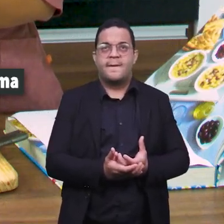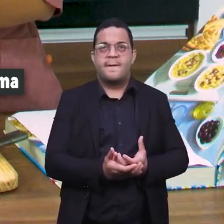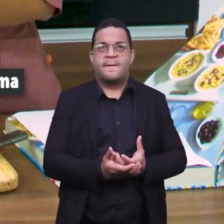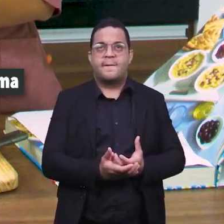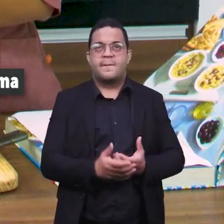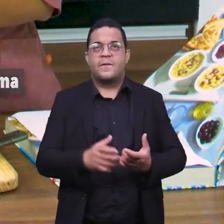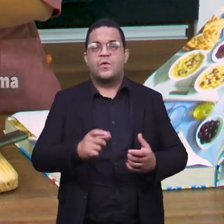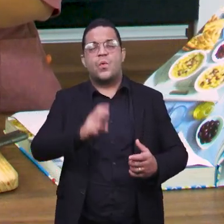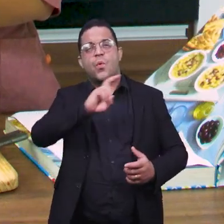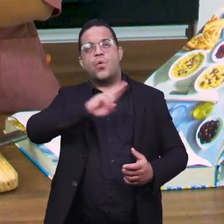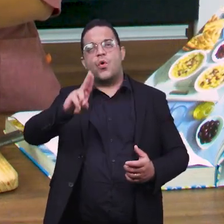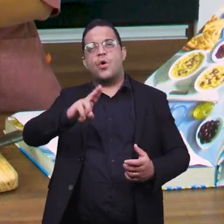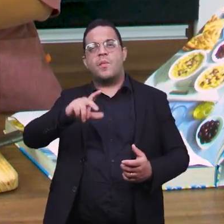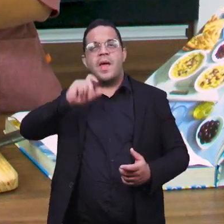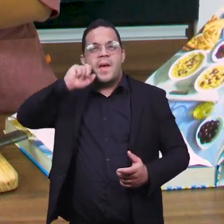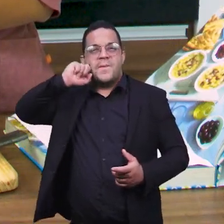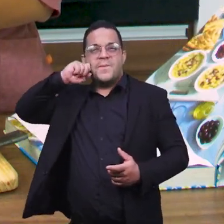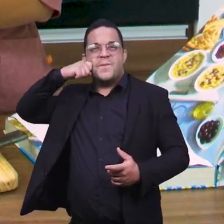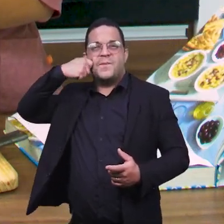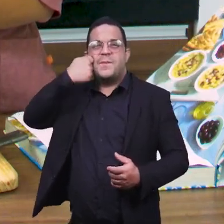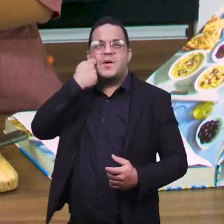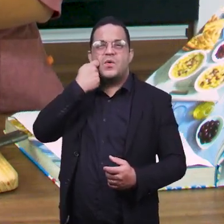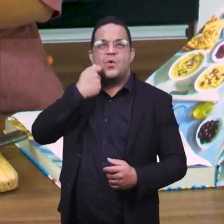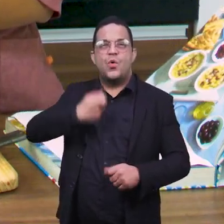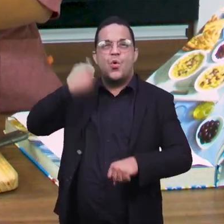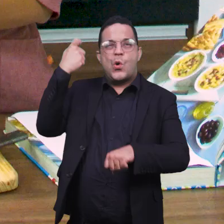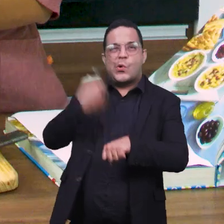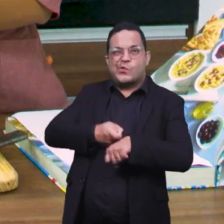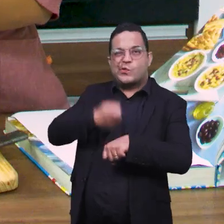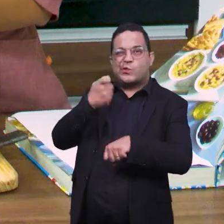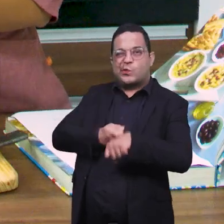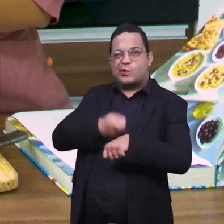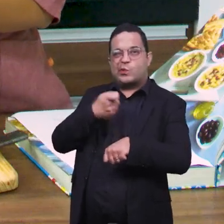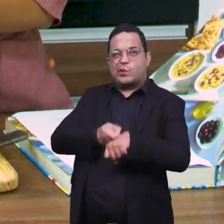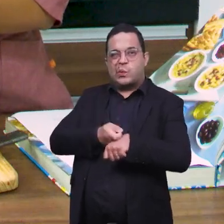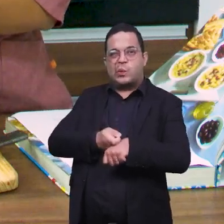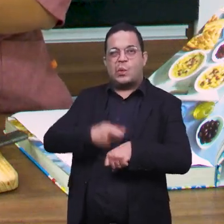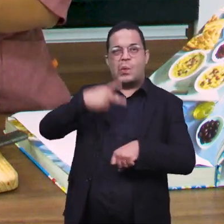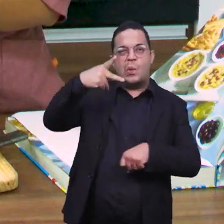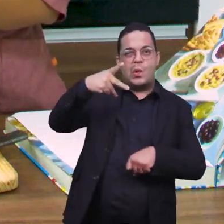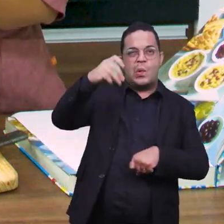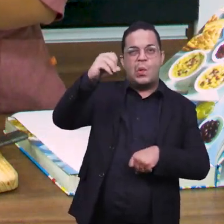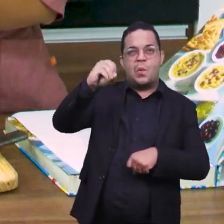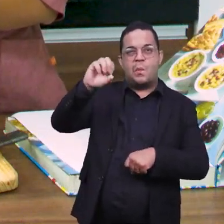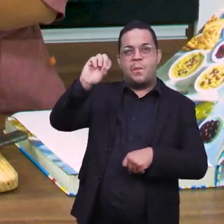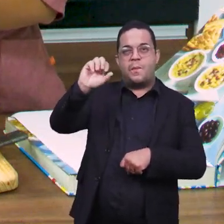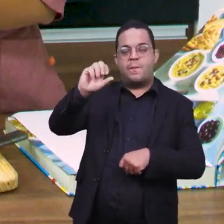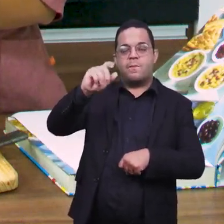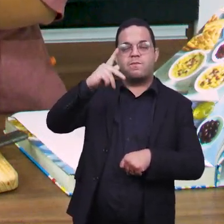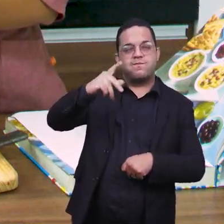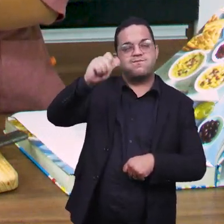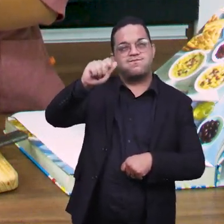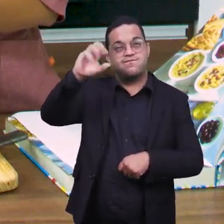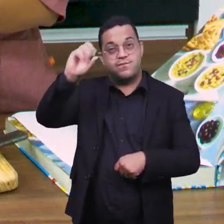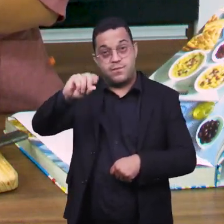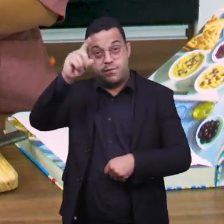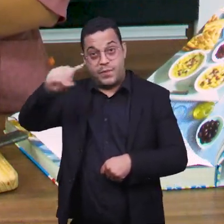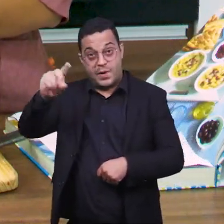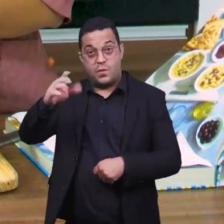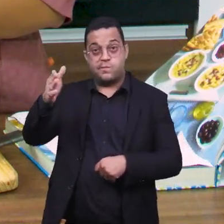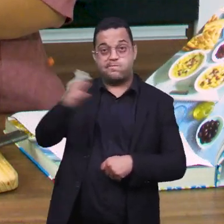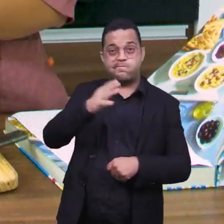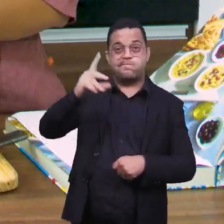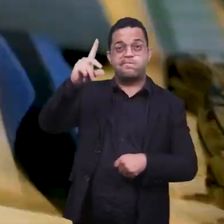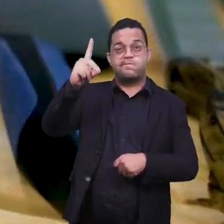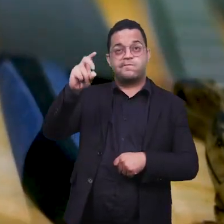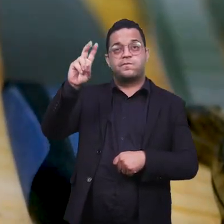quando você vai à loja, ele é chamado literalmente de pão duro. Porque não deixa sobra na bacia lá de bolo. Ele raspa